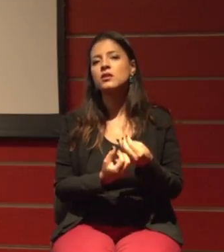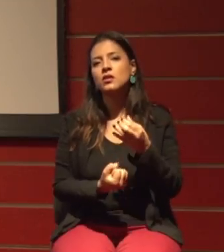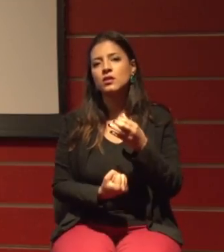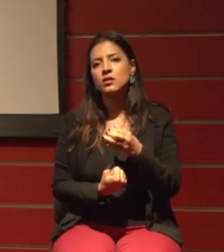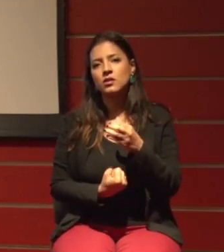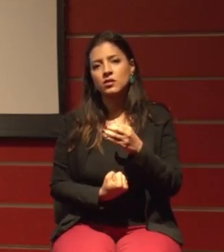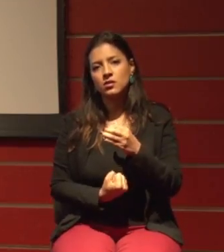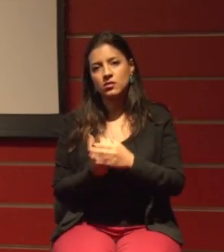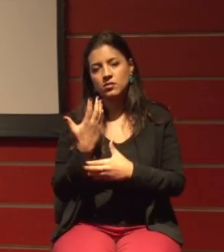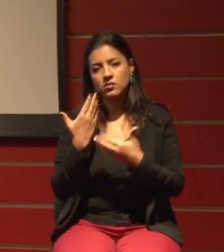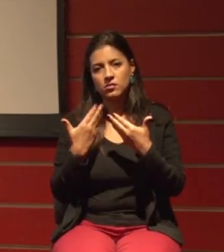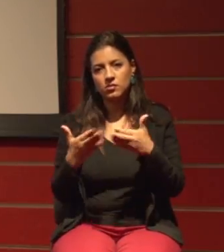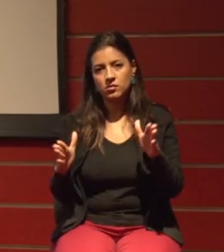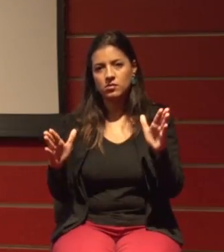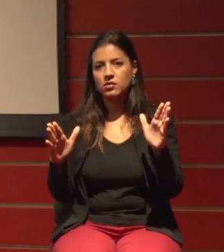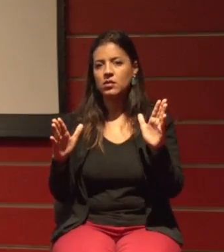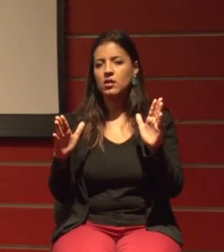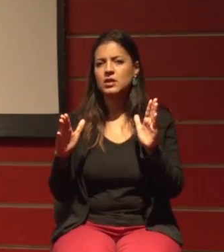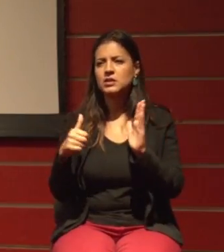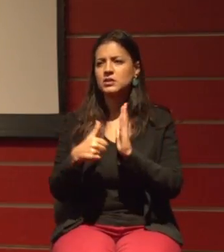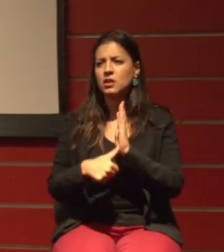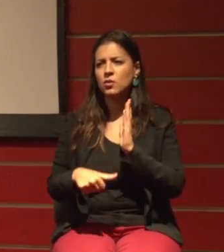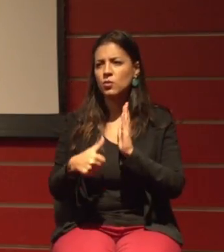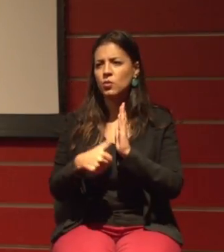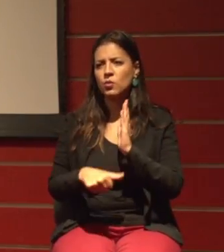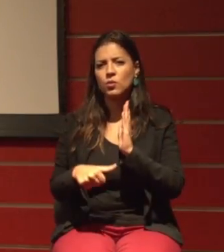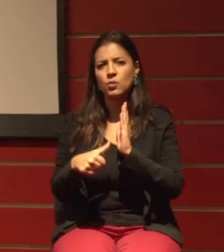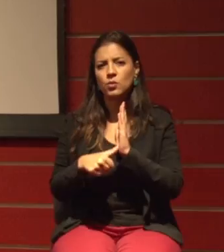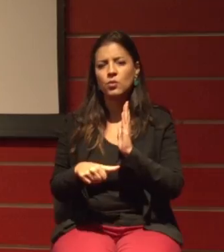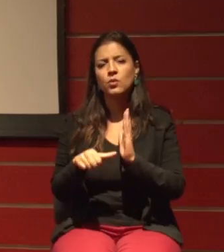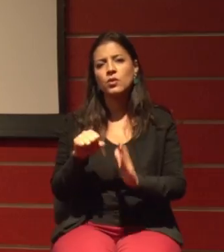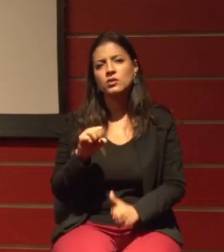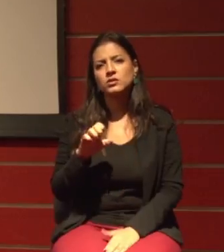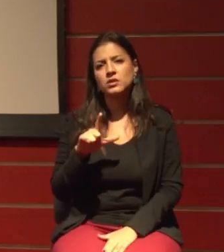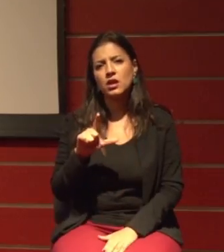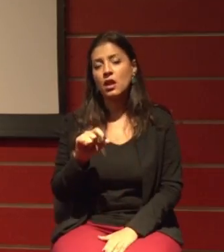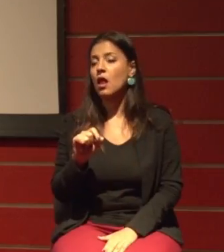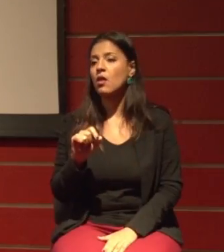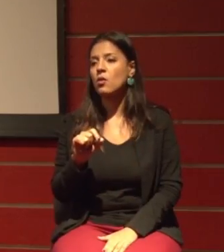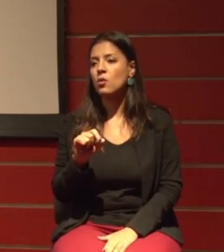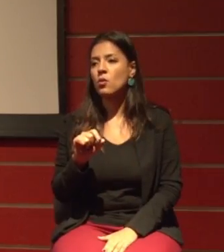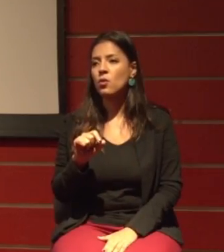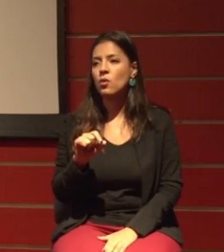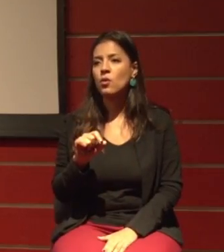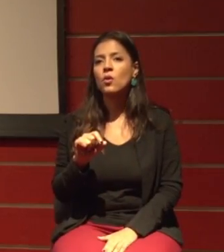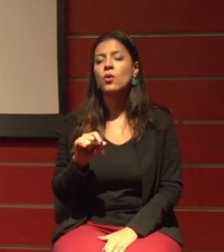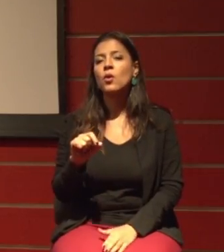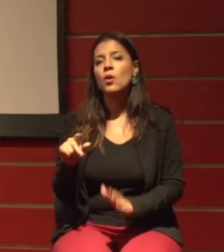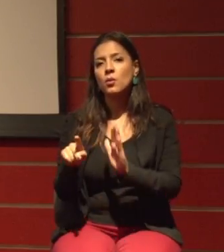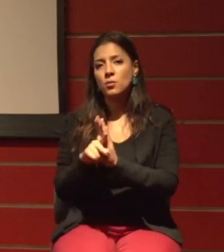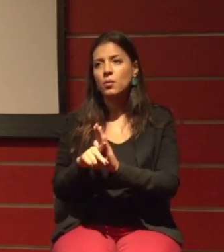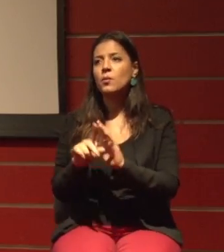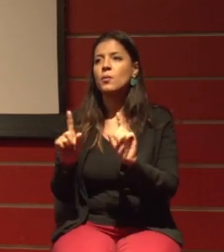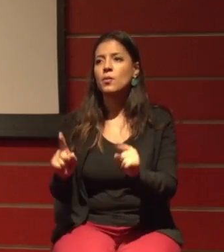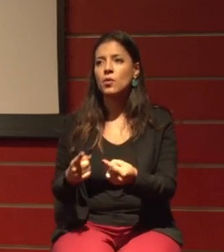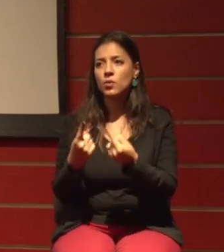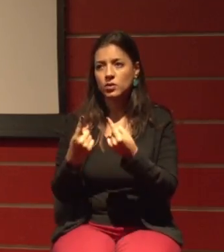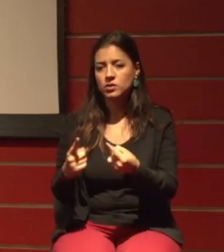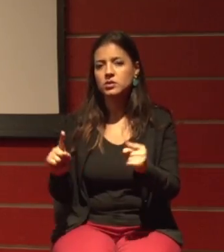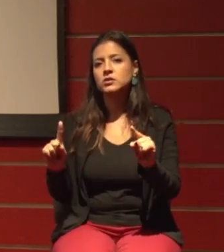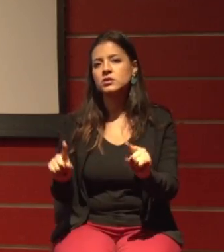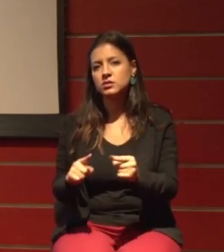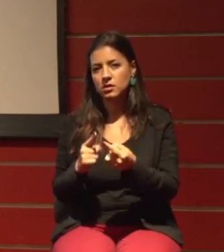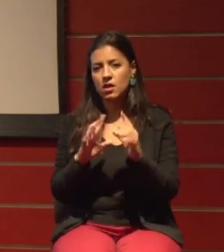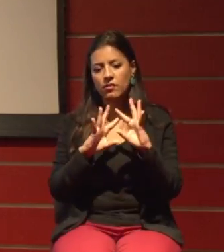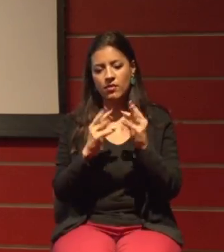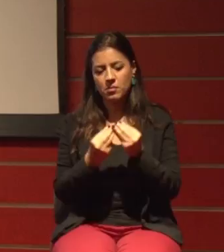e um selo eh de música né família de músicos também mas